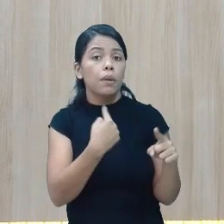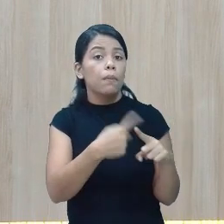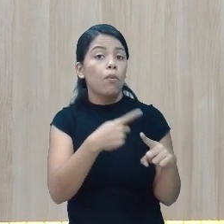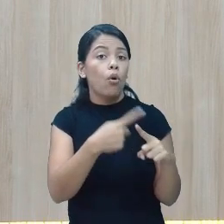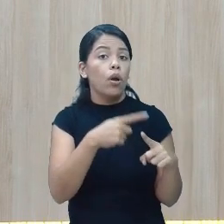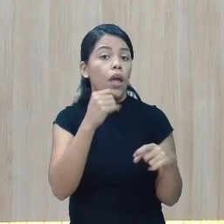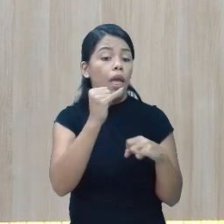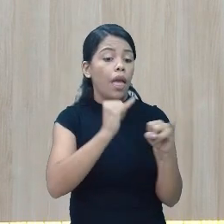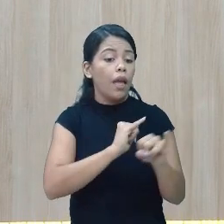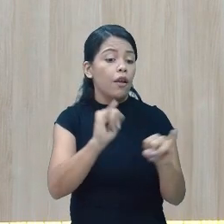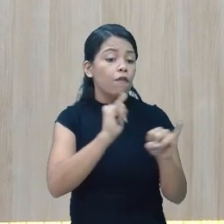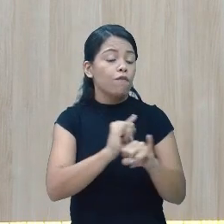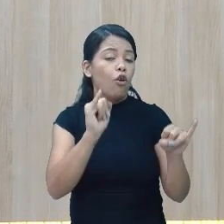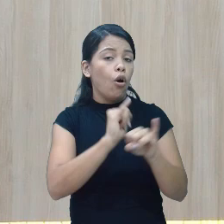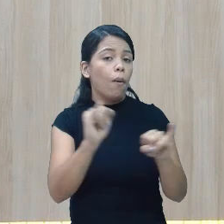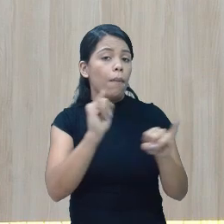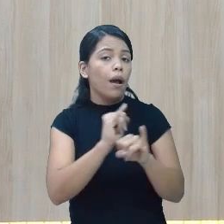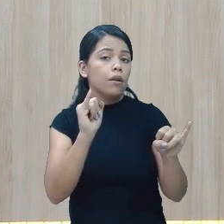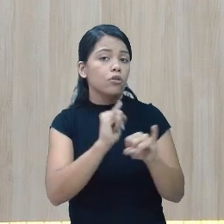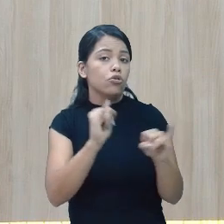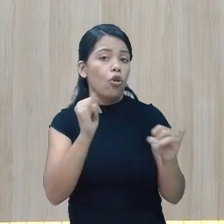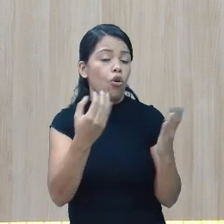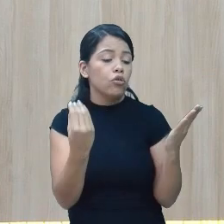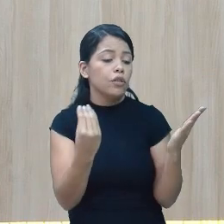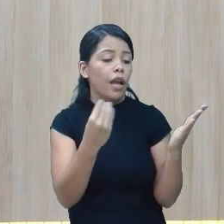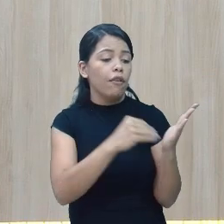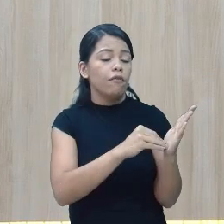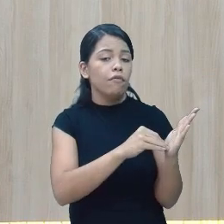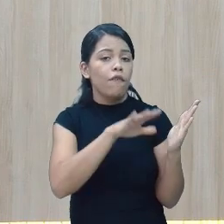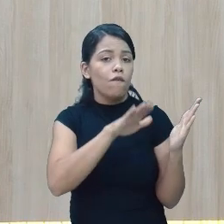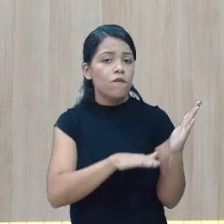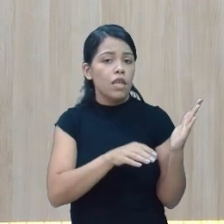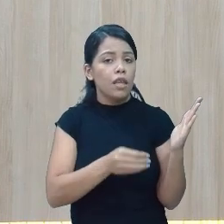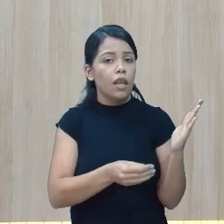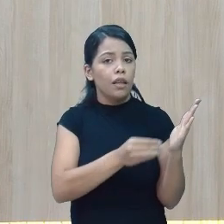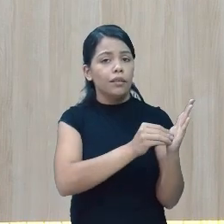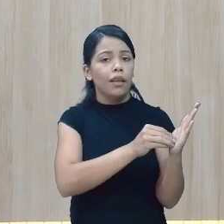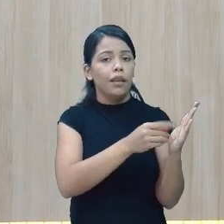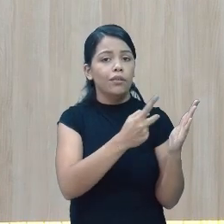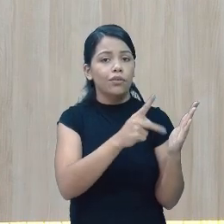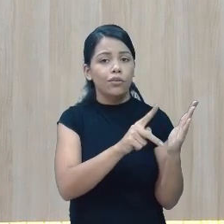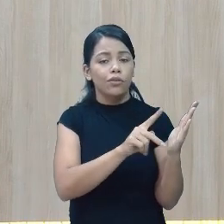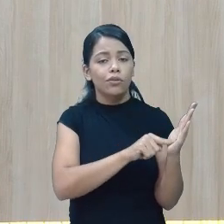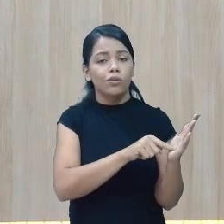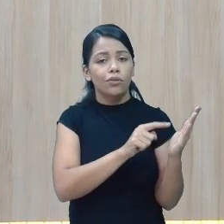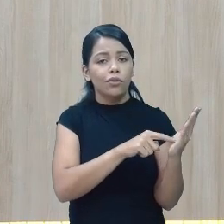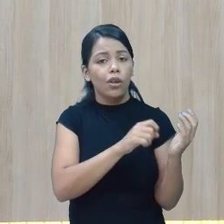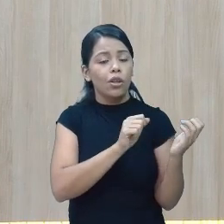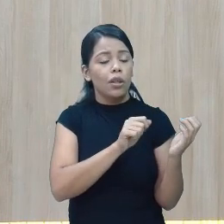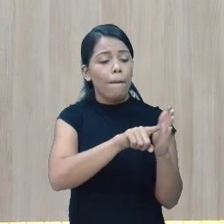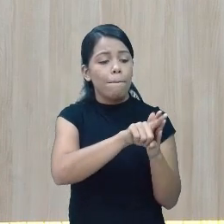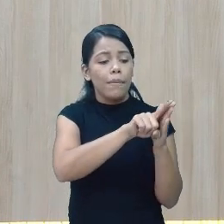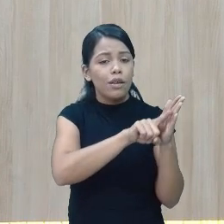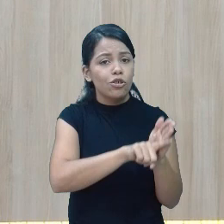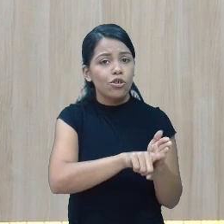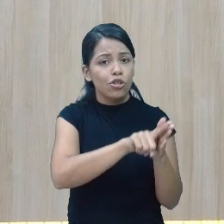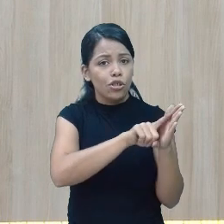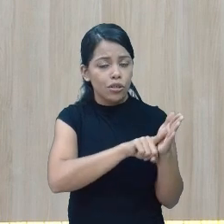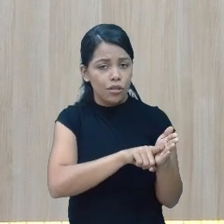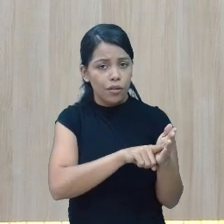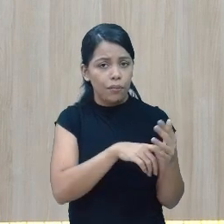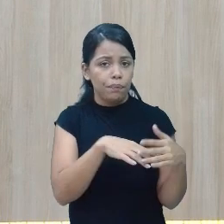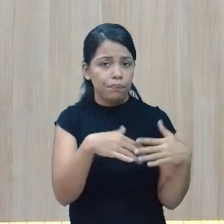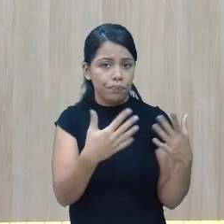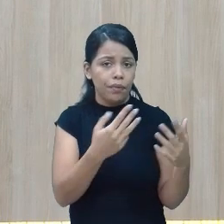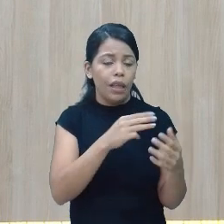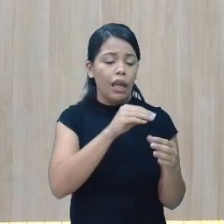que acabam sendo informações que vão servir a determinadas situações nas redes sociais ou na internet